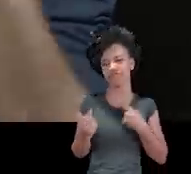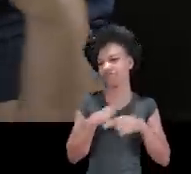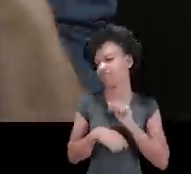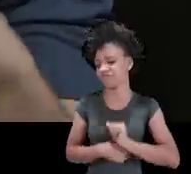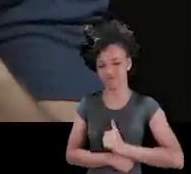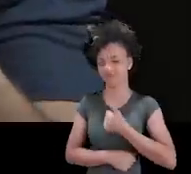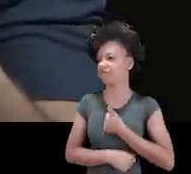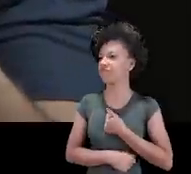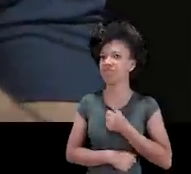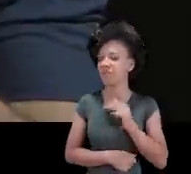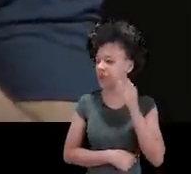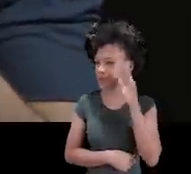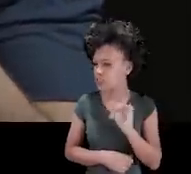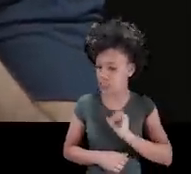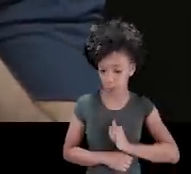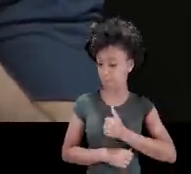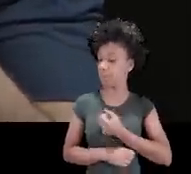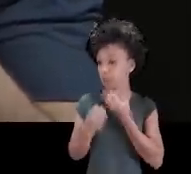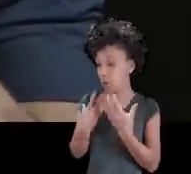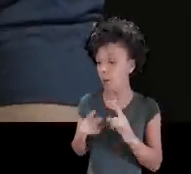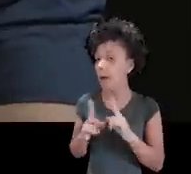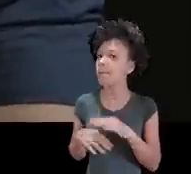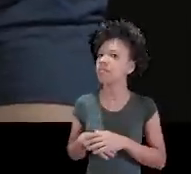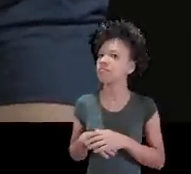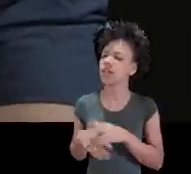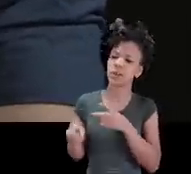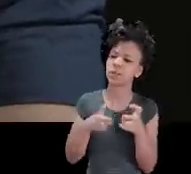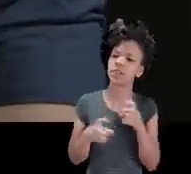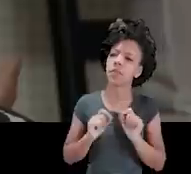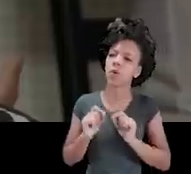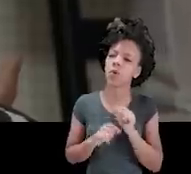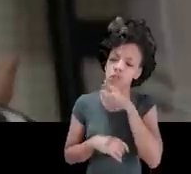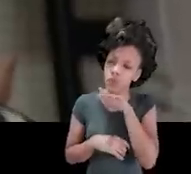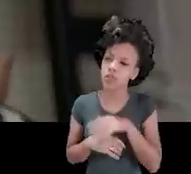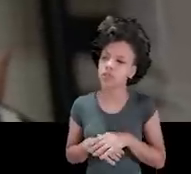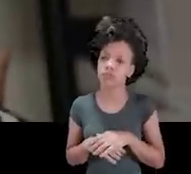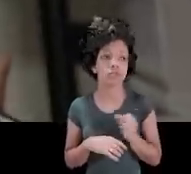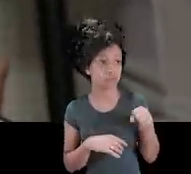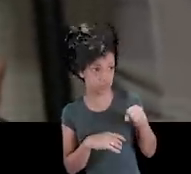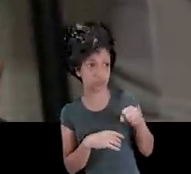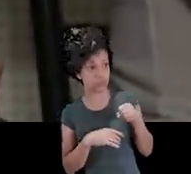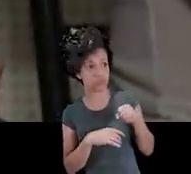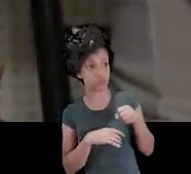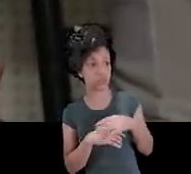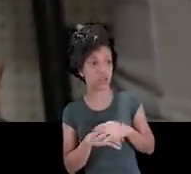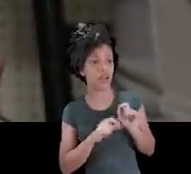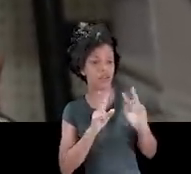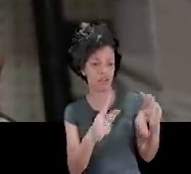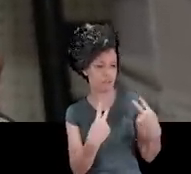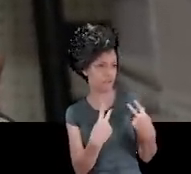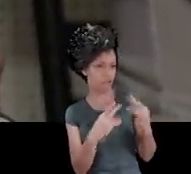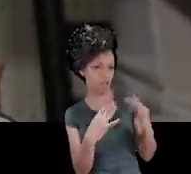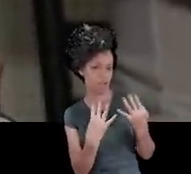imaginava que você era tão pra cima. Que bom. Mas você vê alguma coisa negativa no teu... Eu vejo, vejo. Quem me vê de